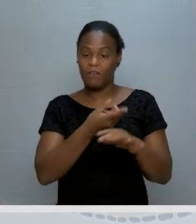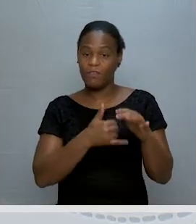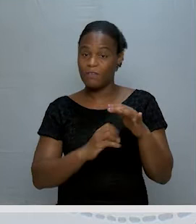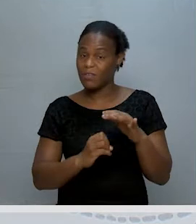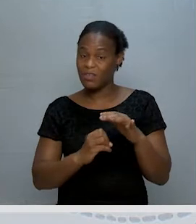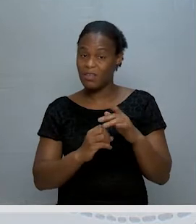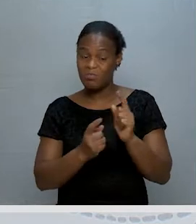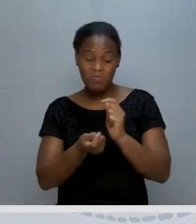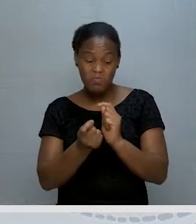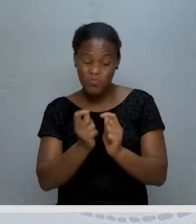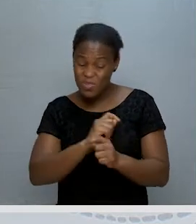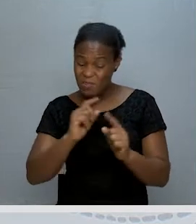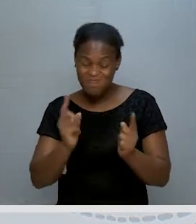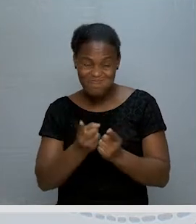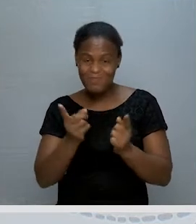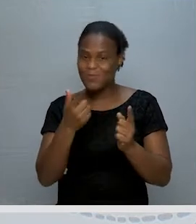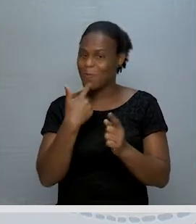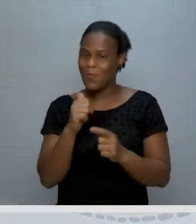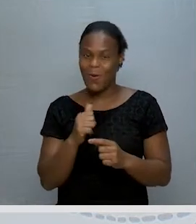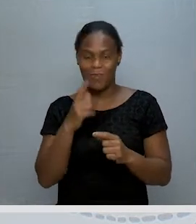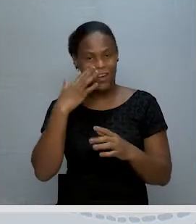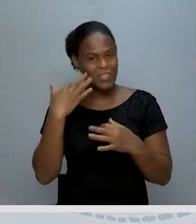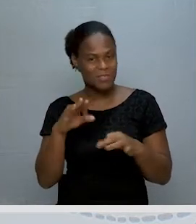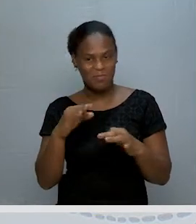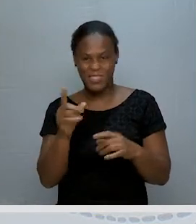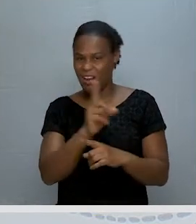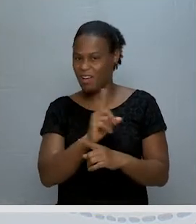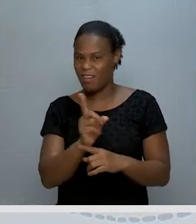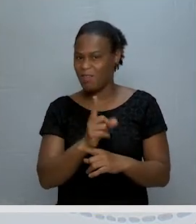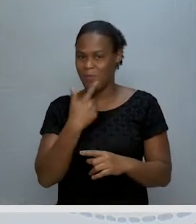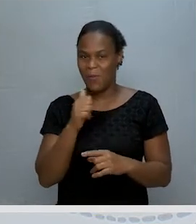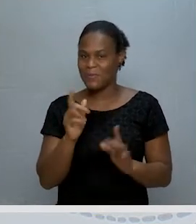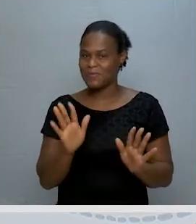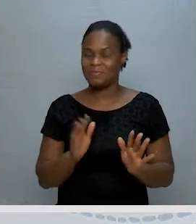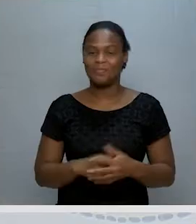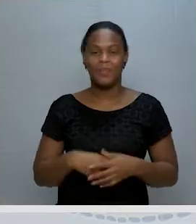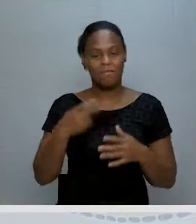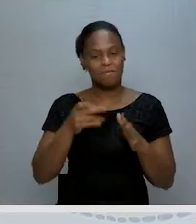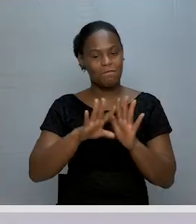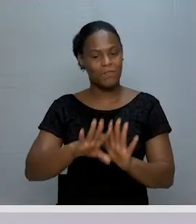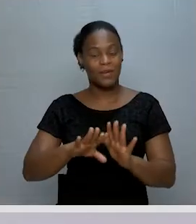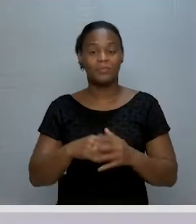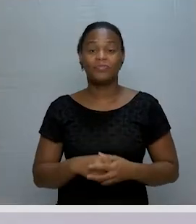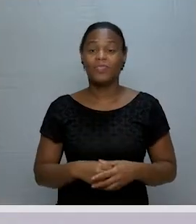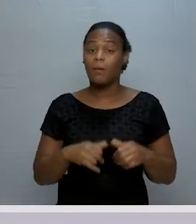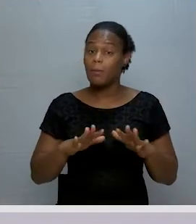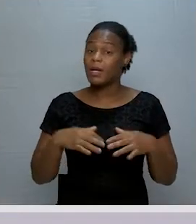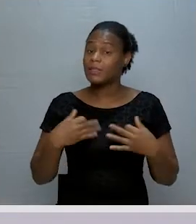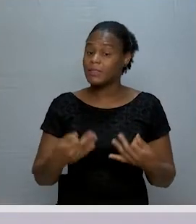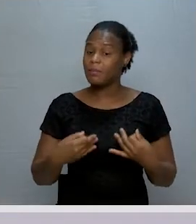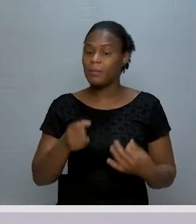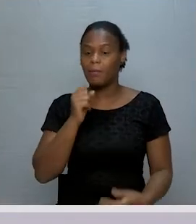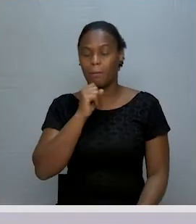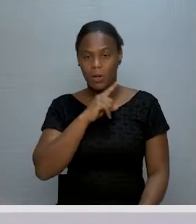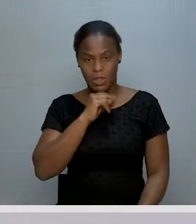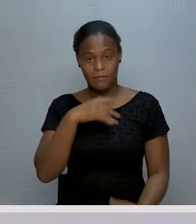está na forma irredutível, por isso nós não vamos fazer a sua simplificação. Mas sempre que é